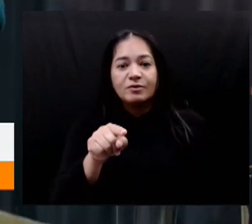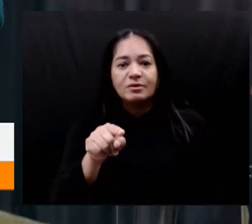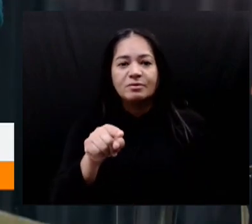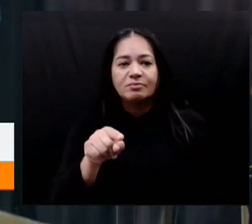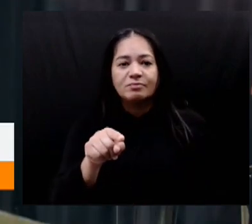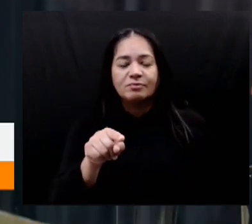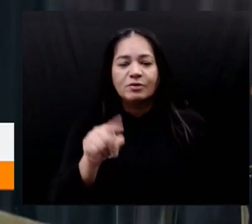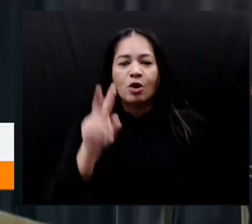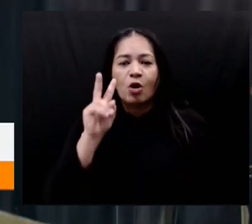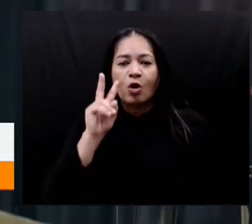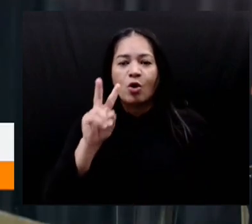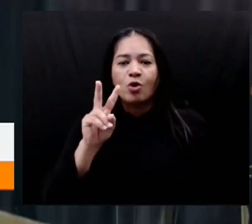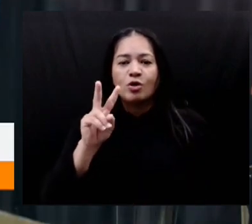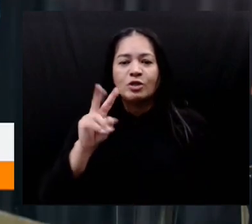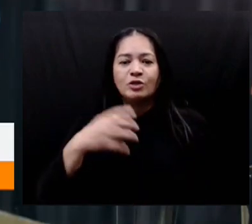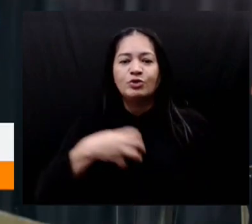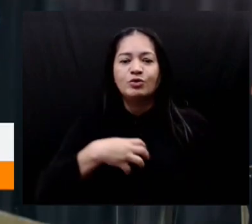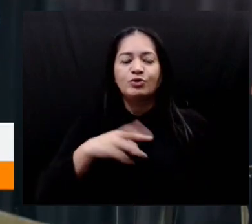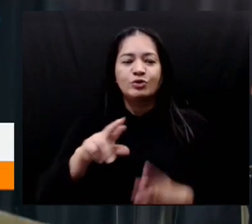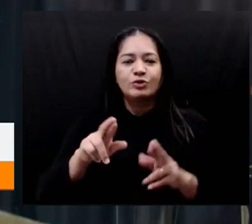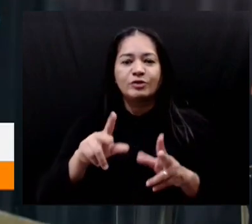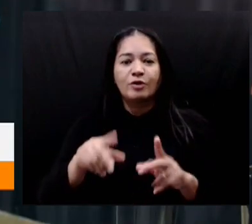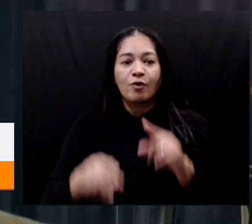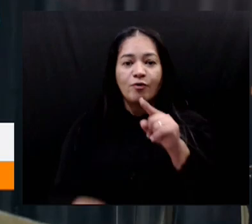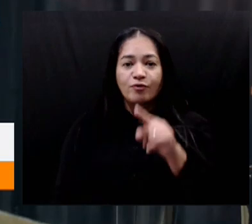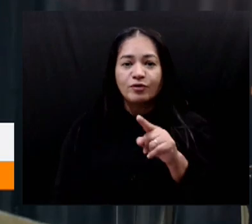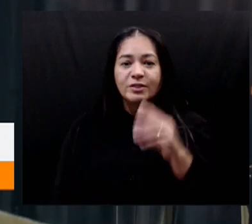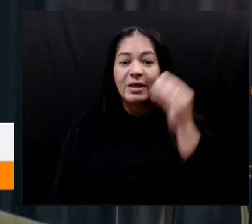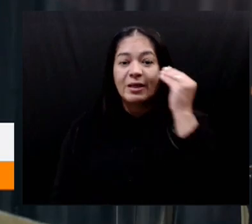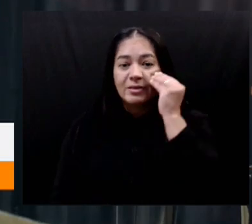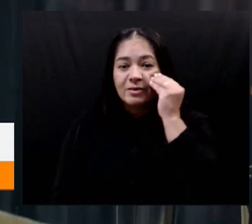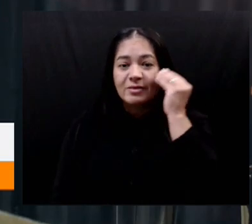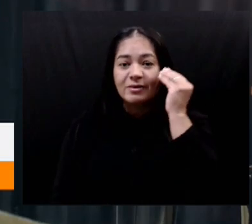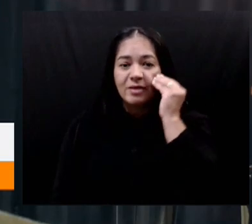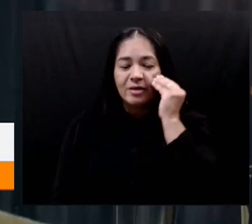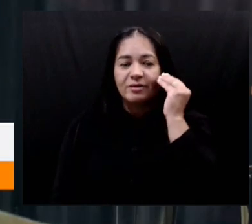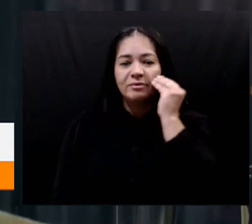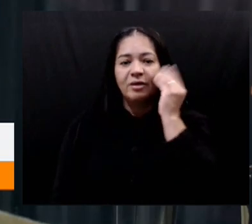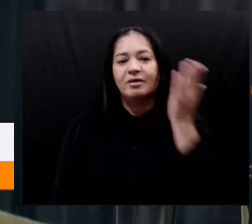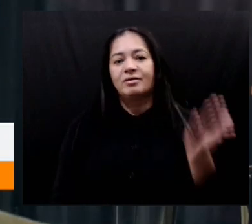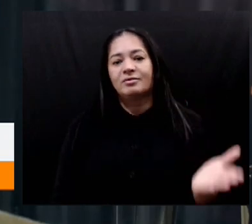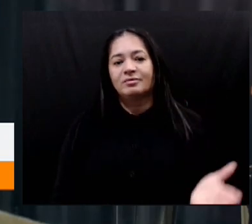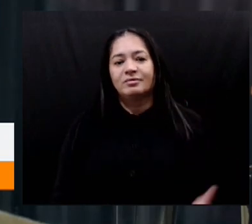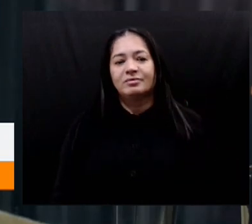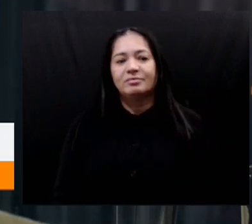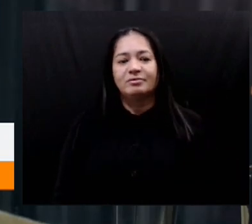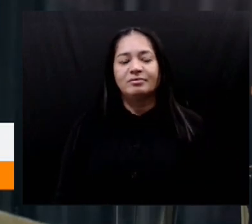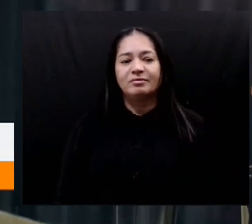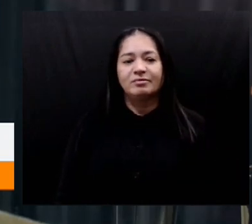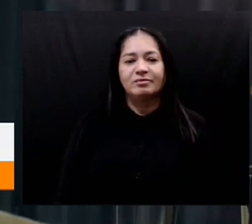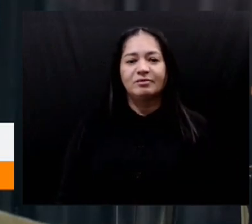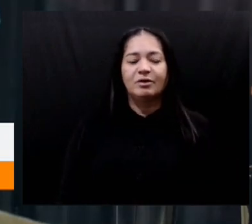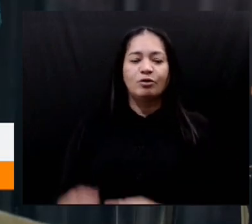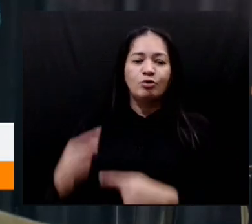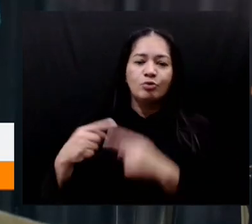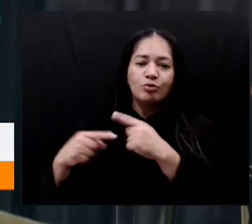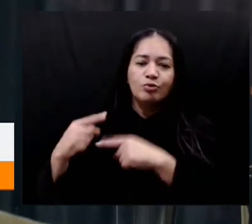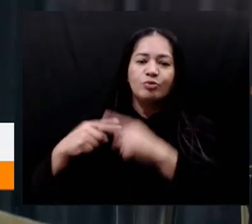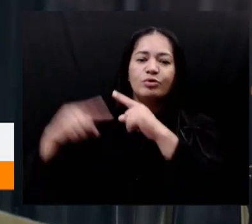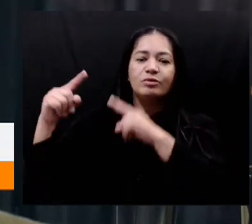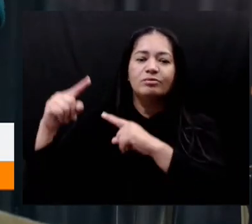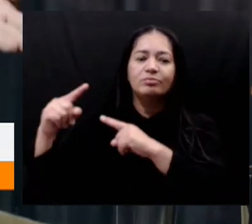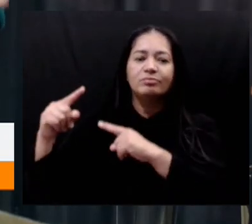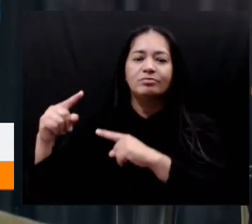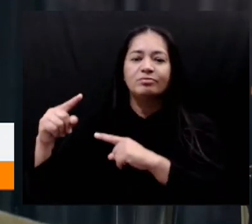forma diferente. Você tentar, né, passar por cima desse fracasso e ter um